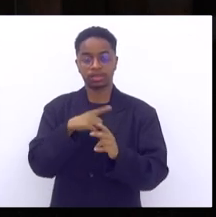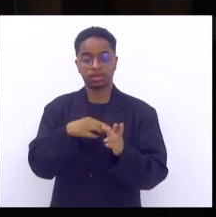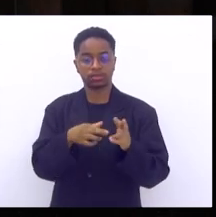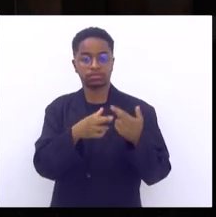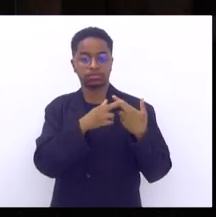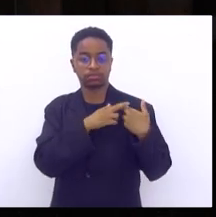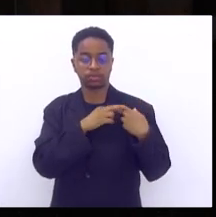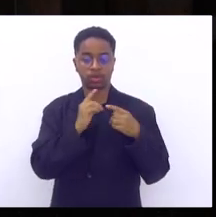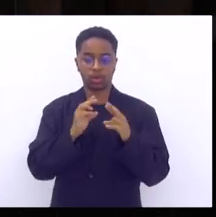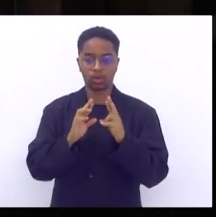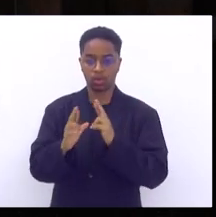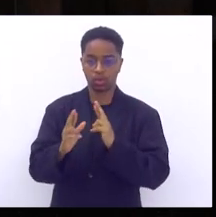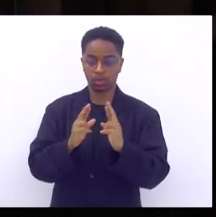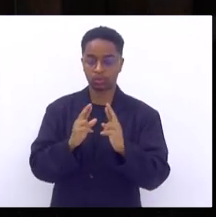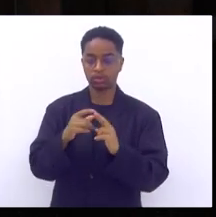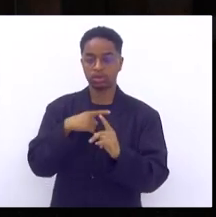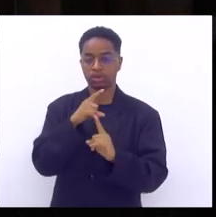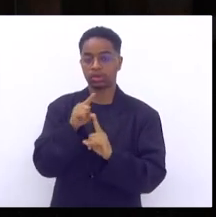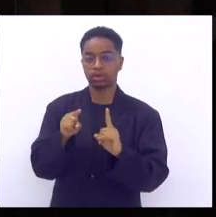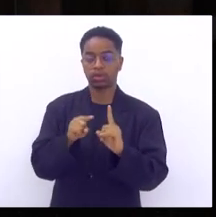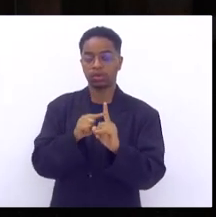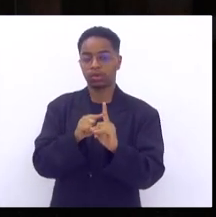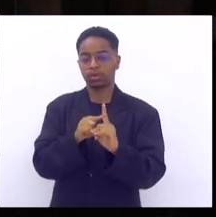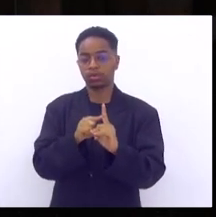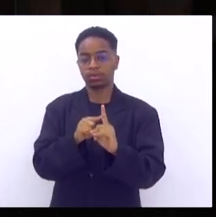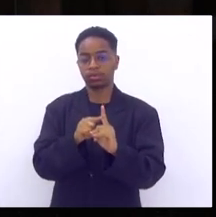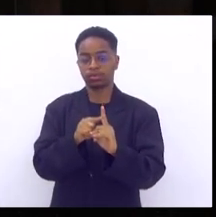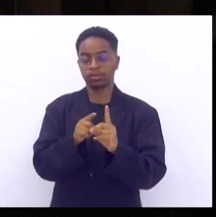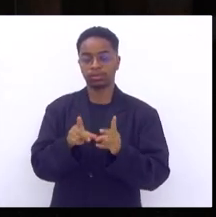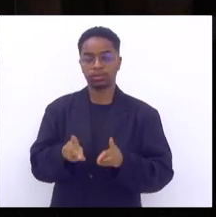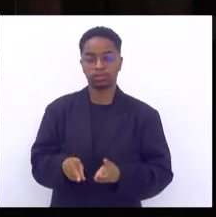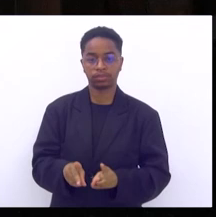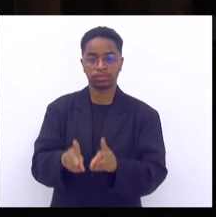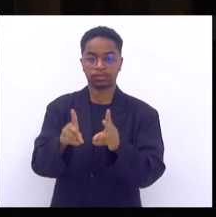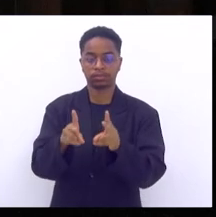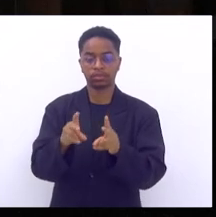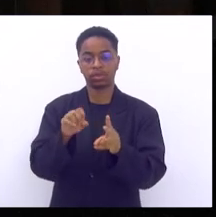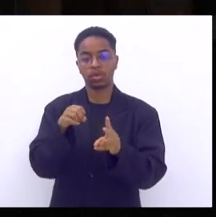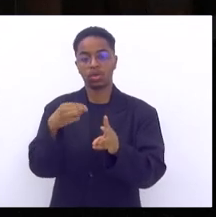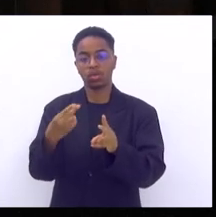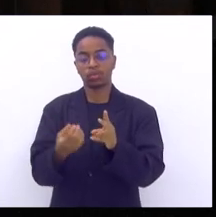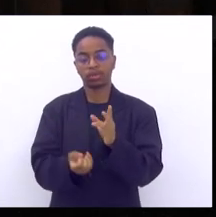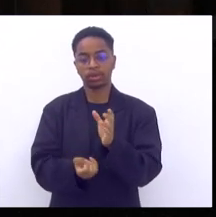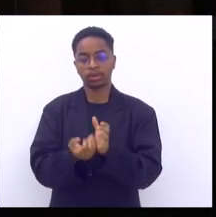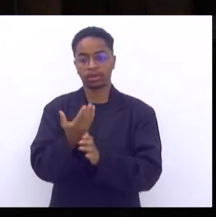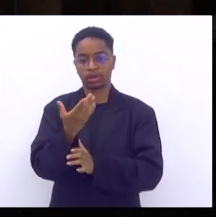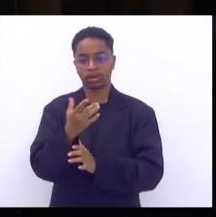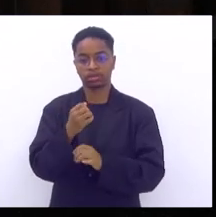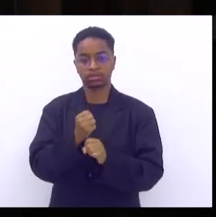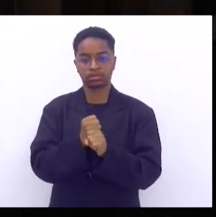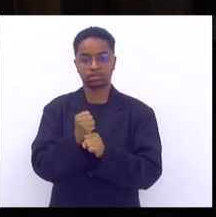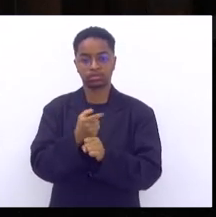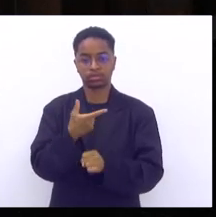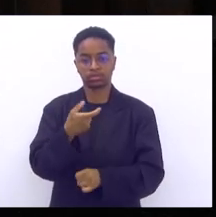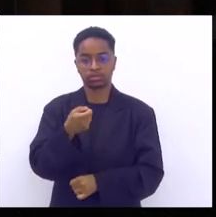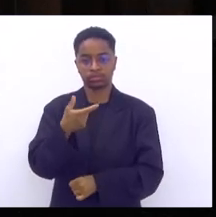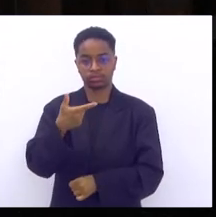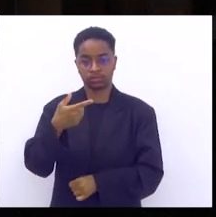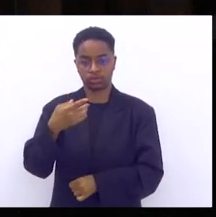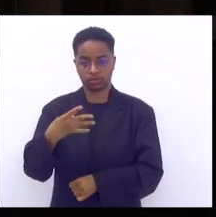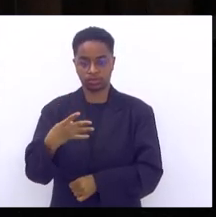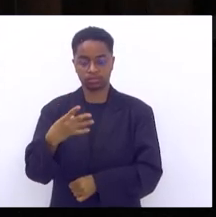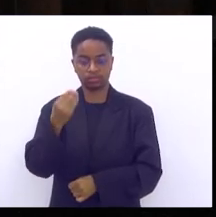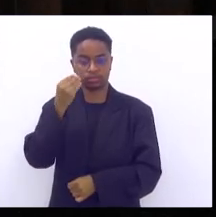estaduais, pretende manter ou instalar em 2024, fazer